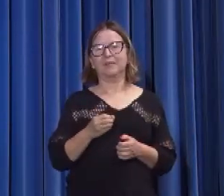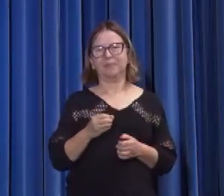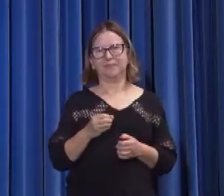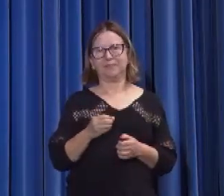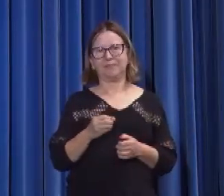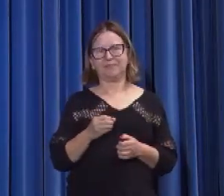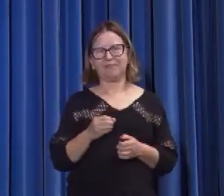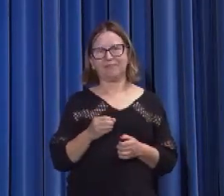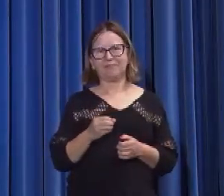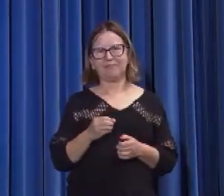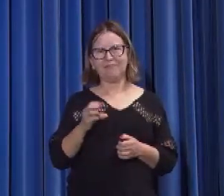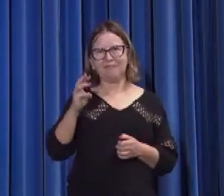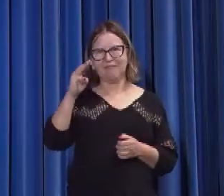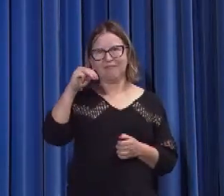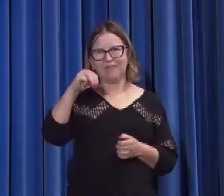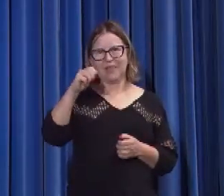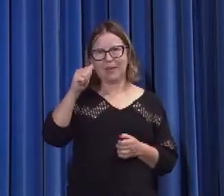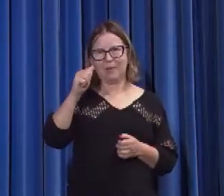Esqueça isso.